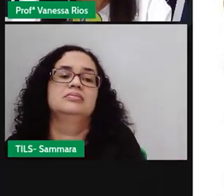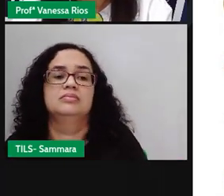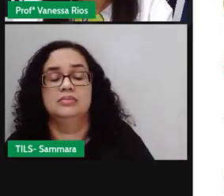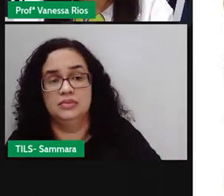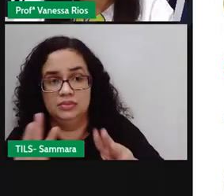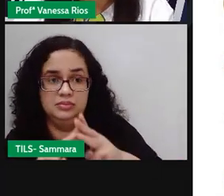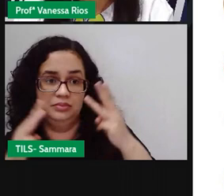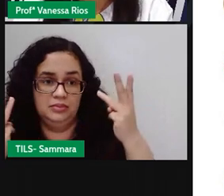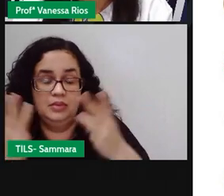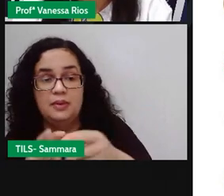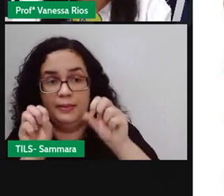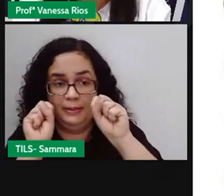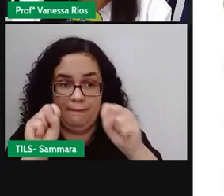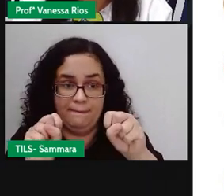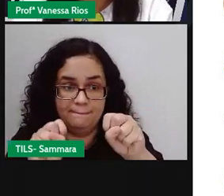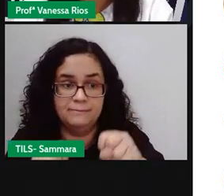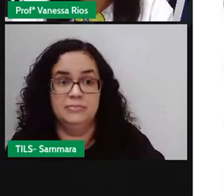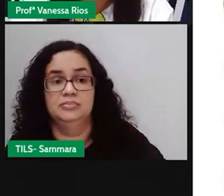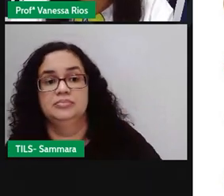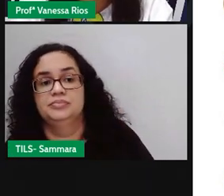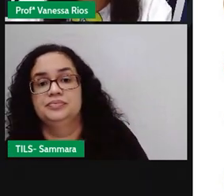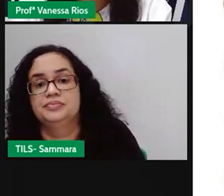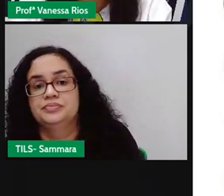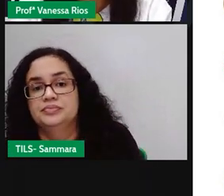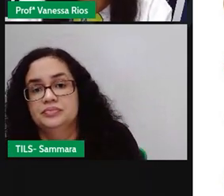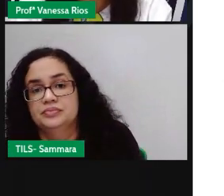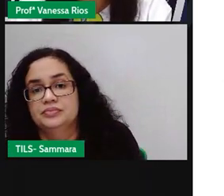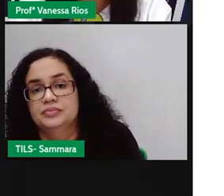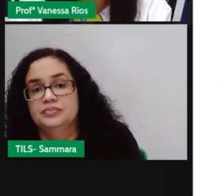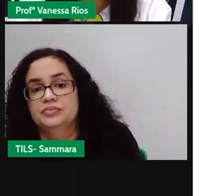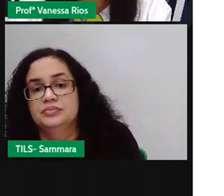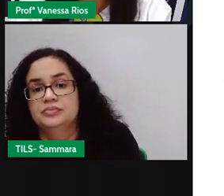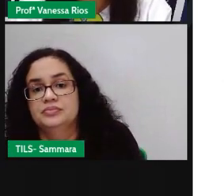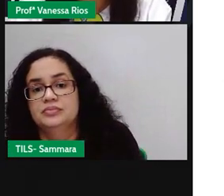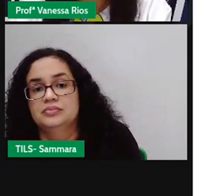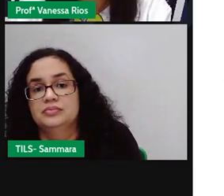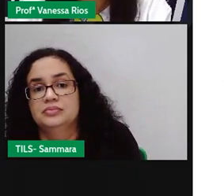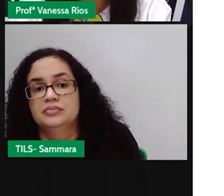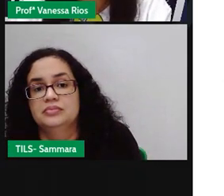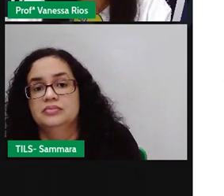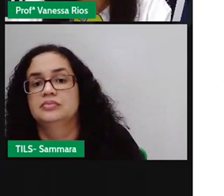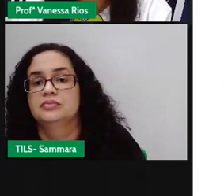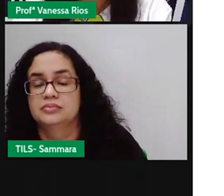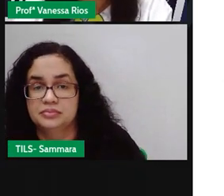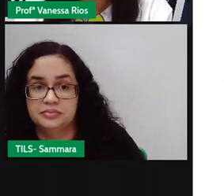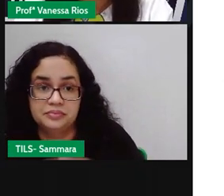matéria-prima para que se produza aí fibras têxteis.